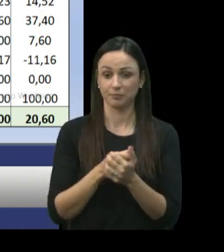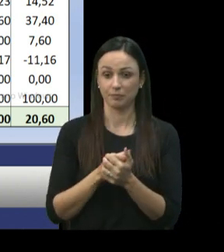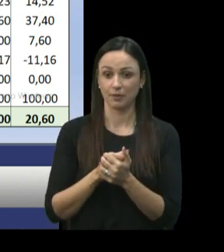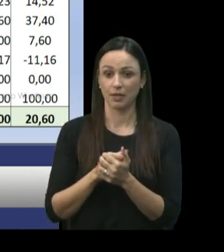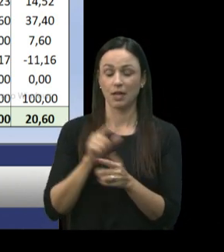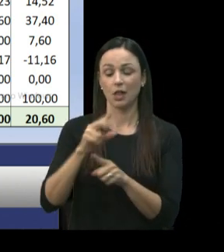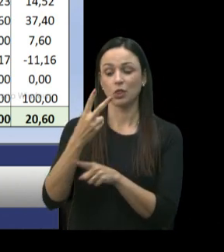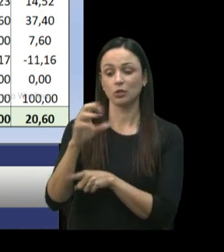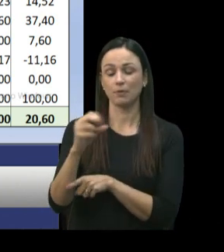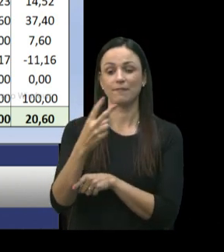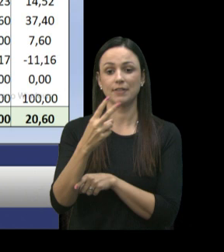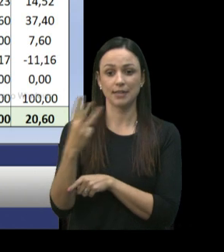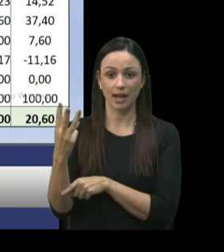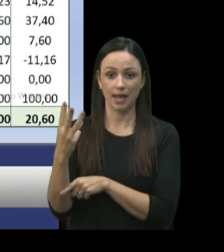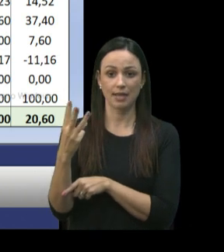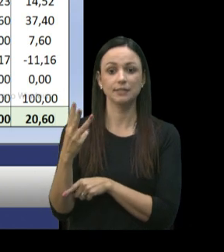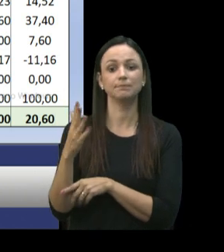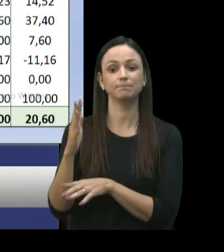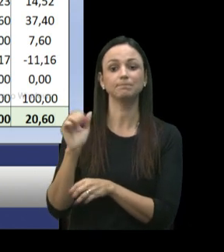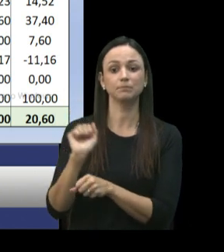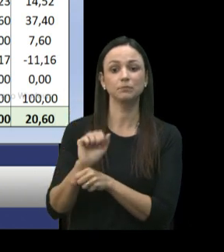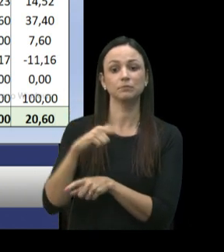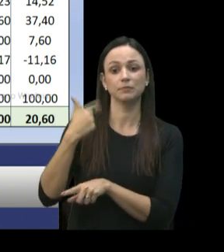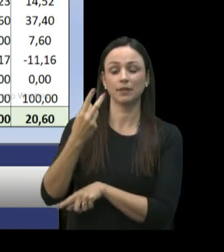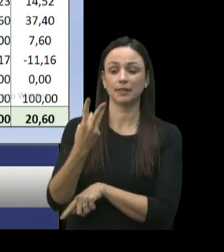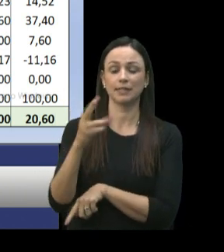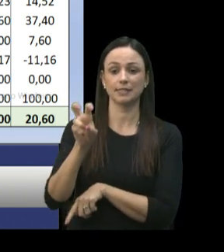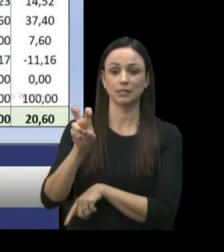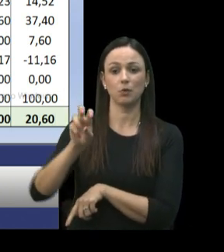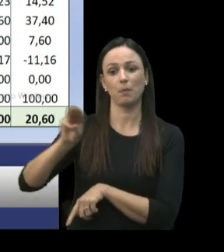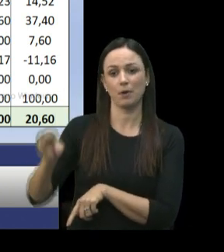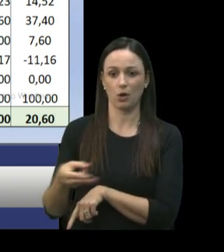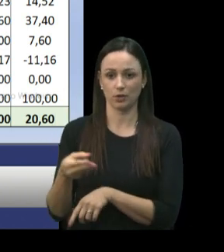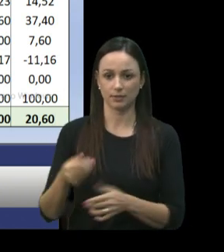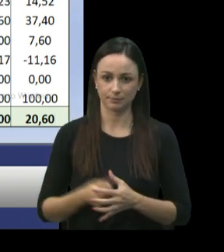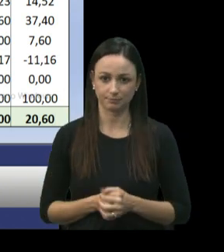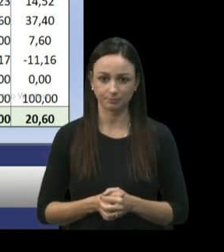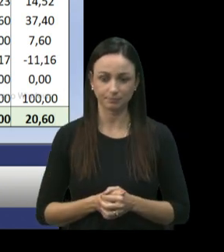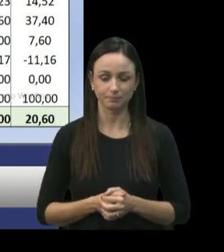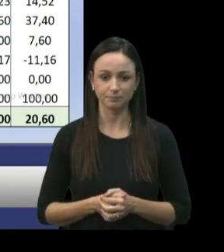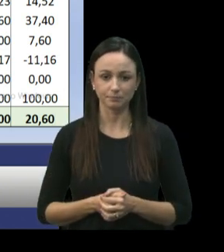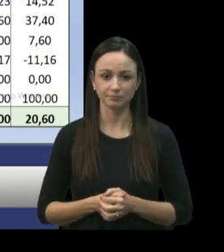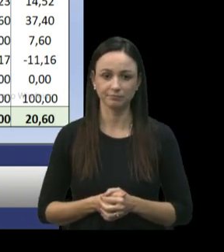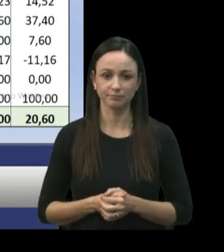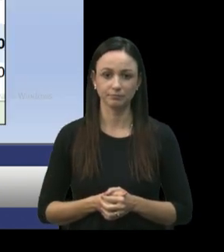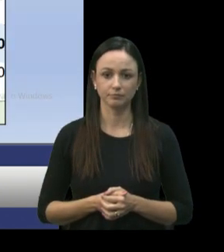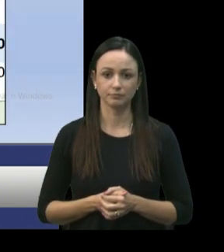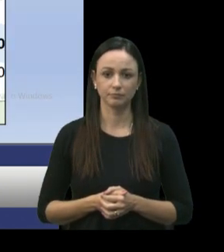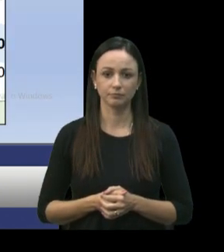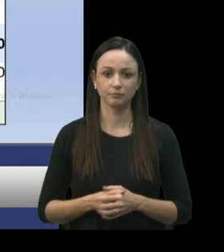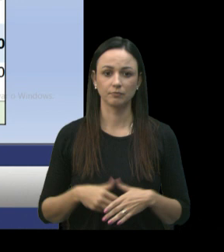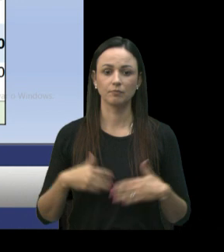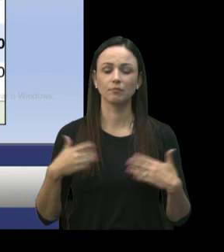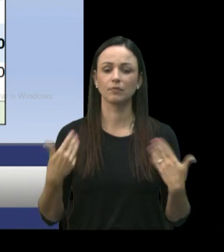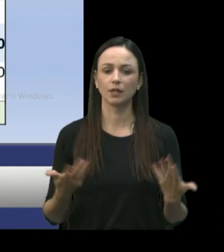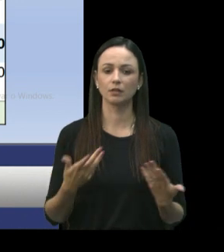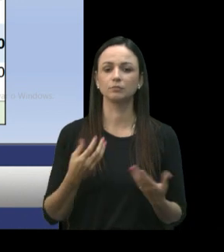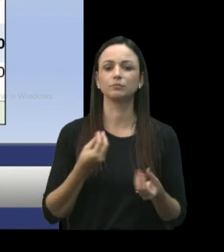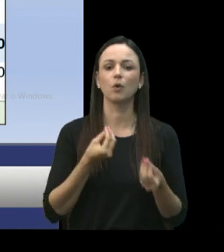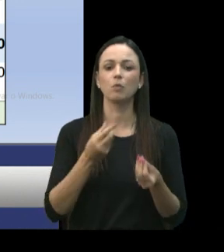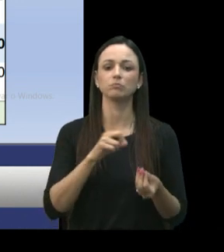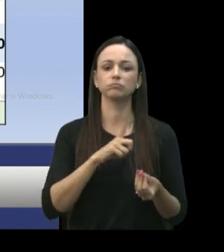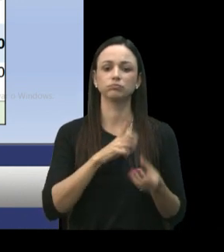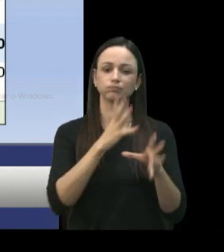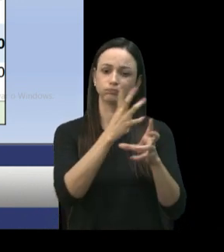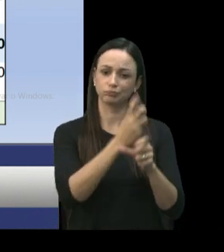Previsão para 2023, 35 milhões. Tá? Então, a estimativa da receita